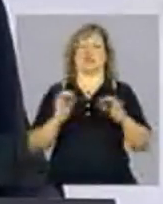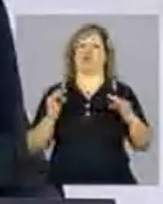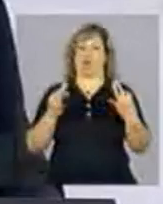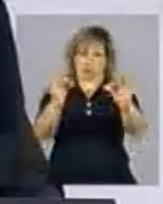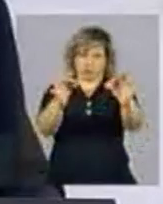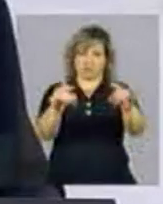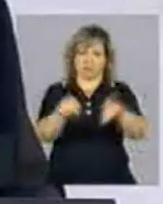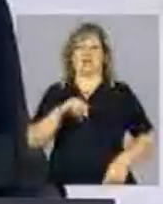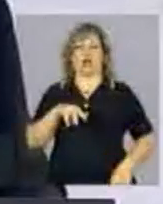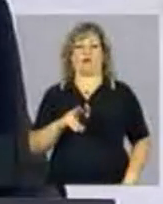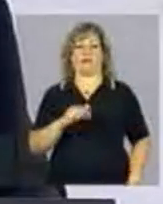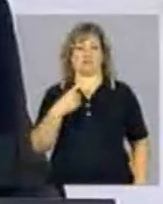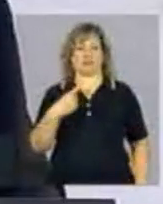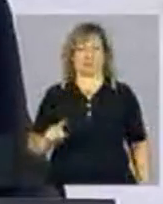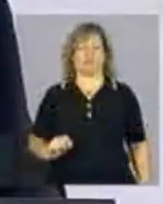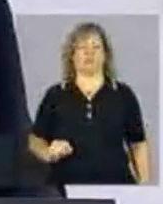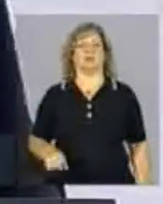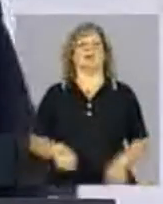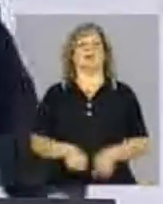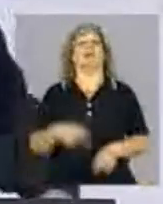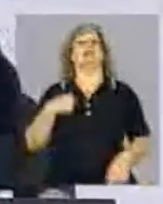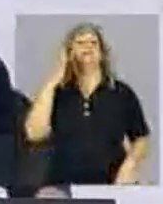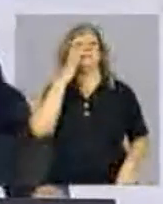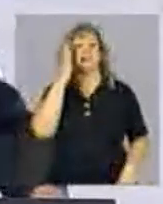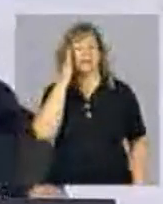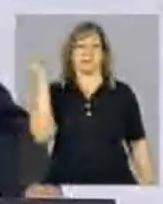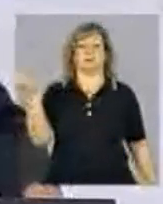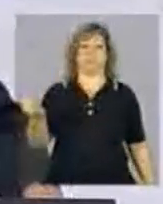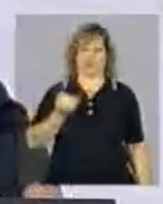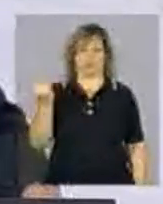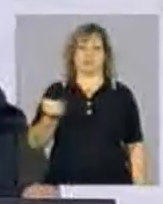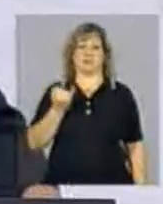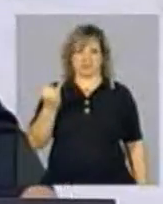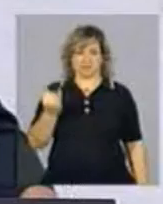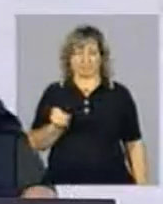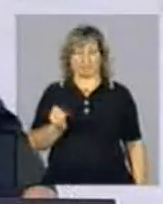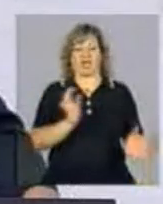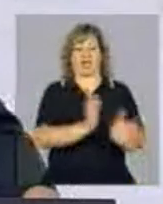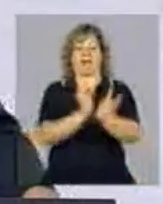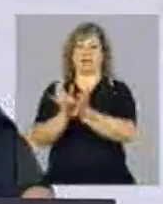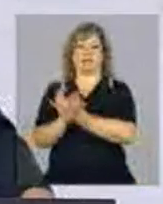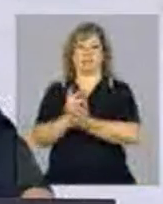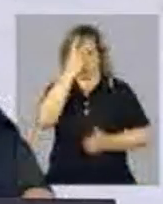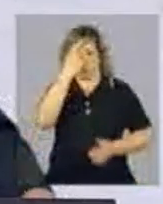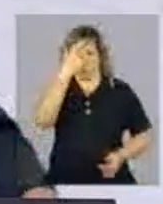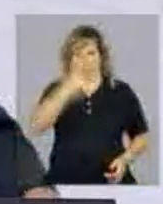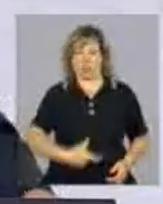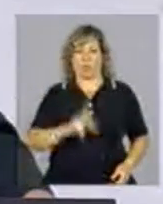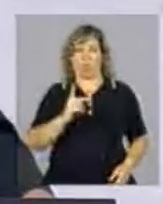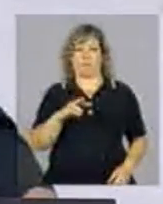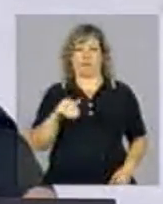da tecnologia e da inovação. Sei também da importância das áreas humanas